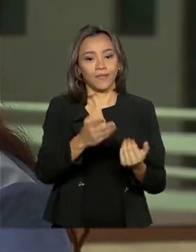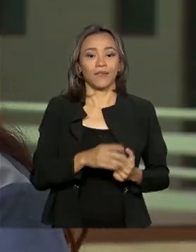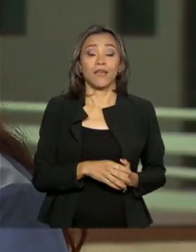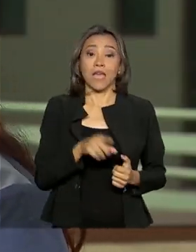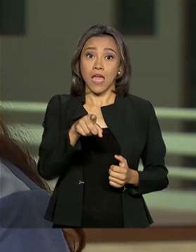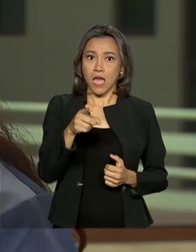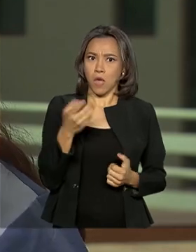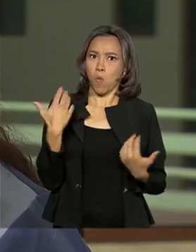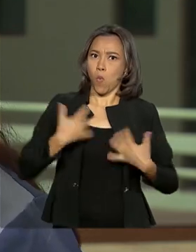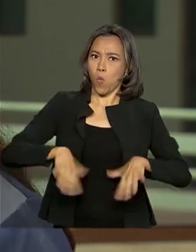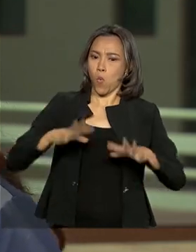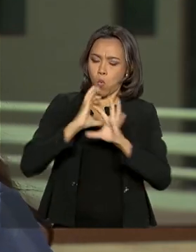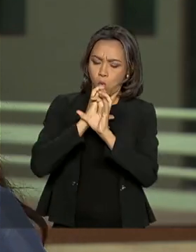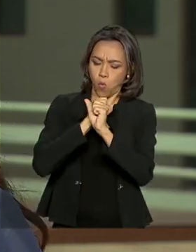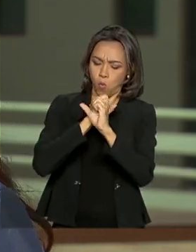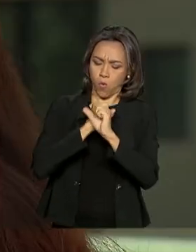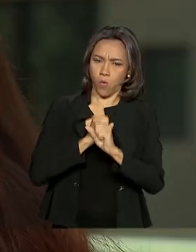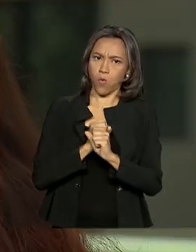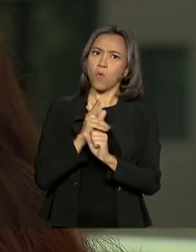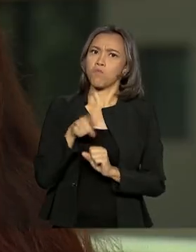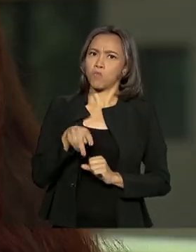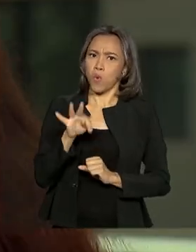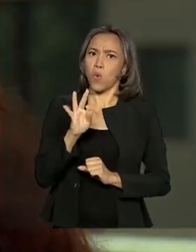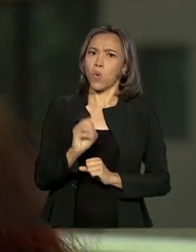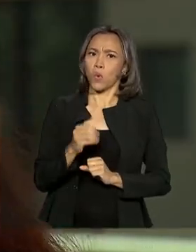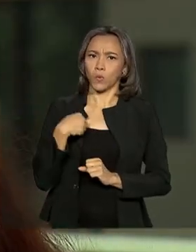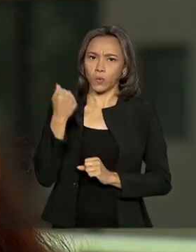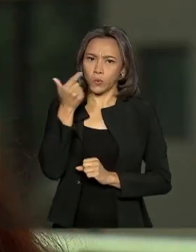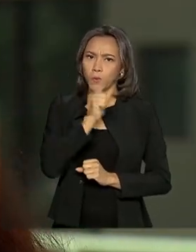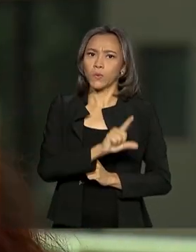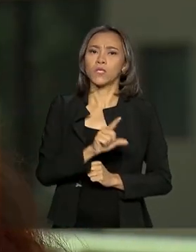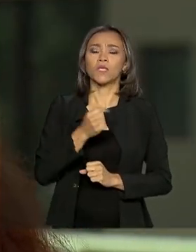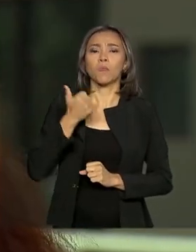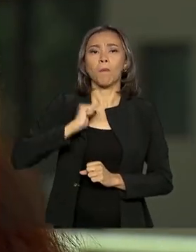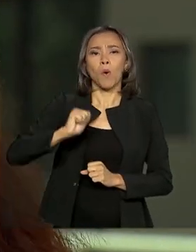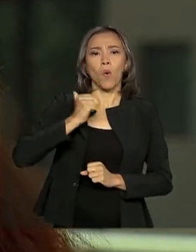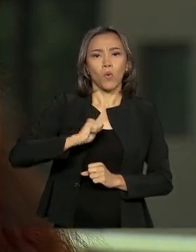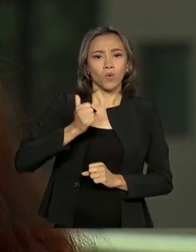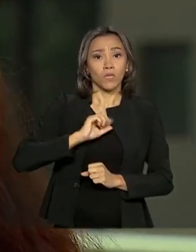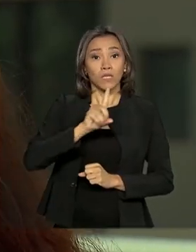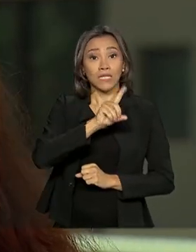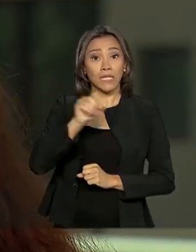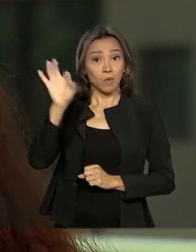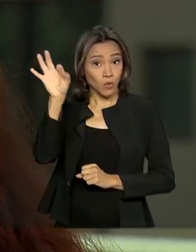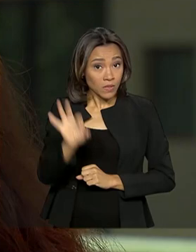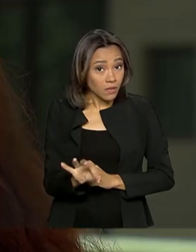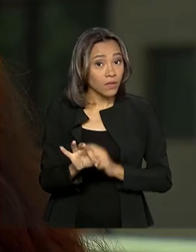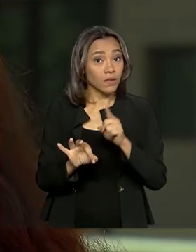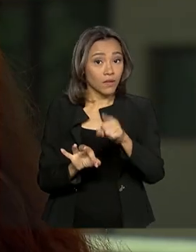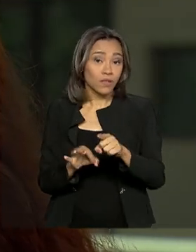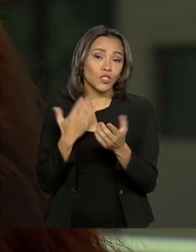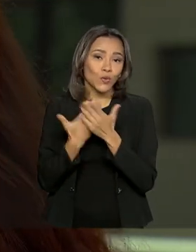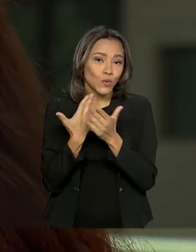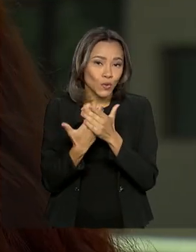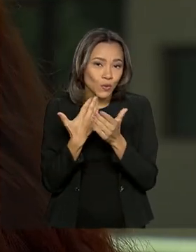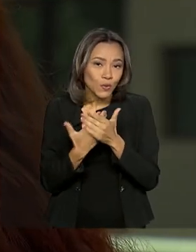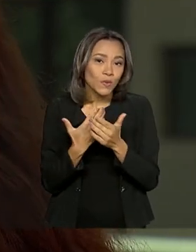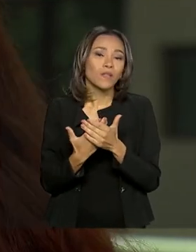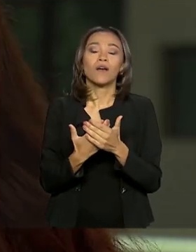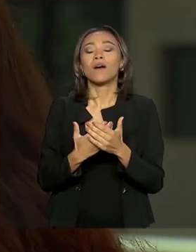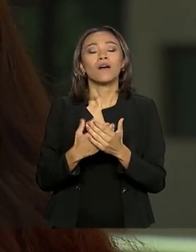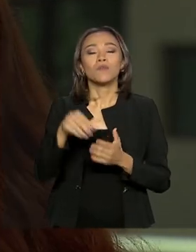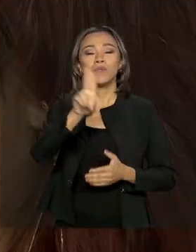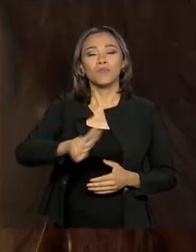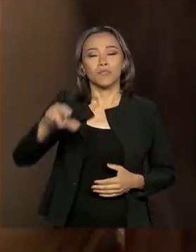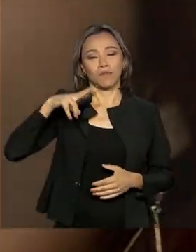pontuação nas suas notas no Exame Nacional garantiu a Ellen uma bolsa integral de 100% numa universidade particular